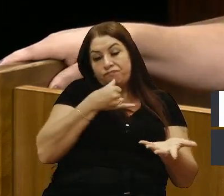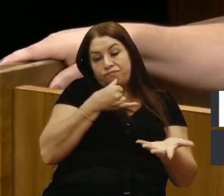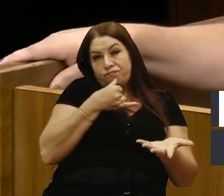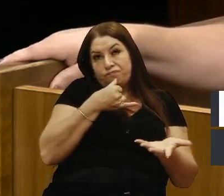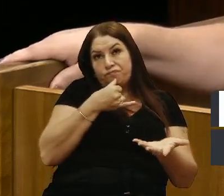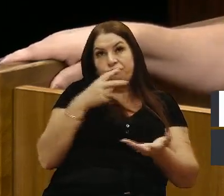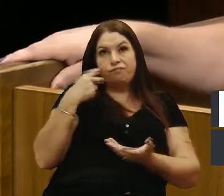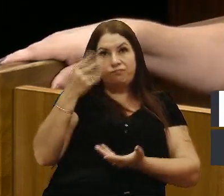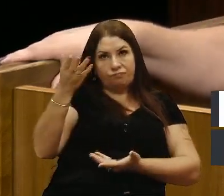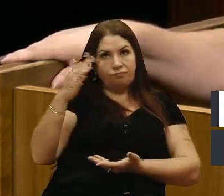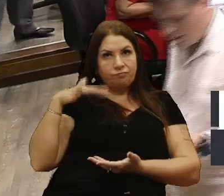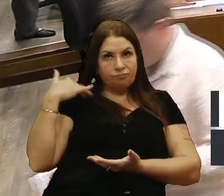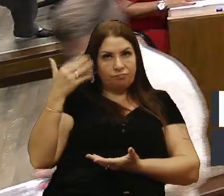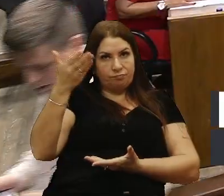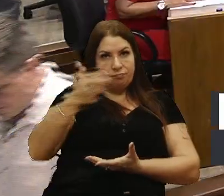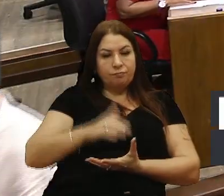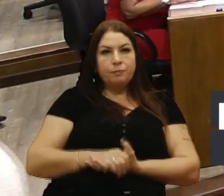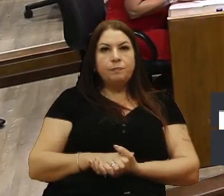vereadora Andressa.